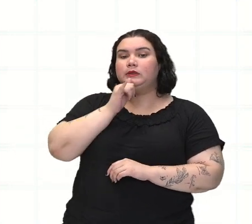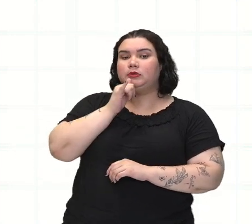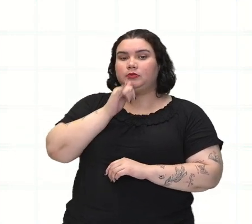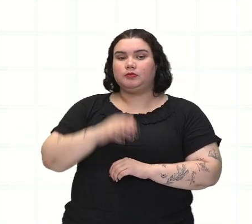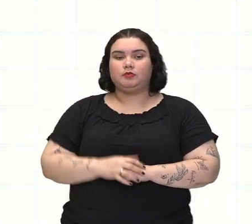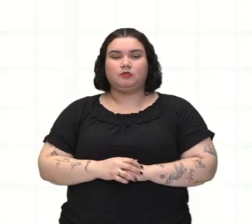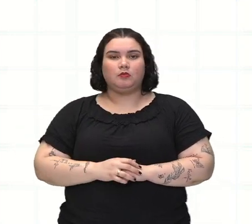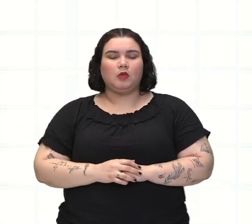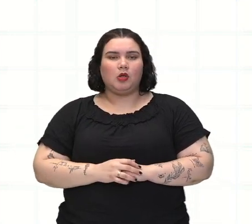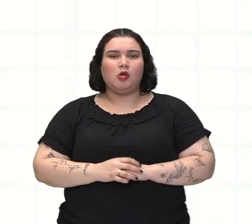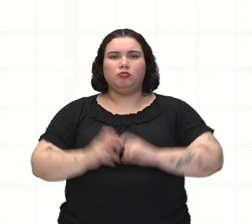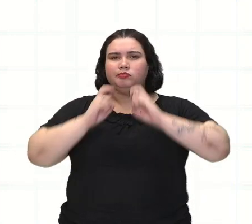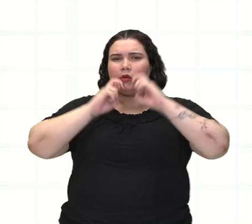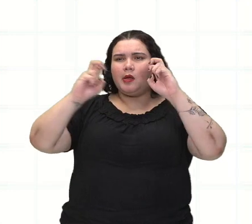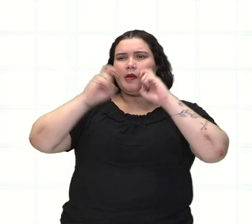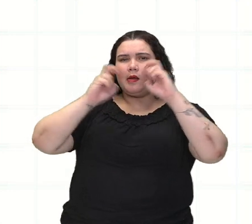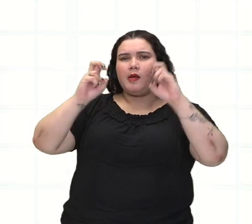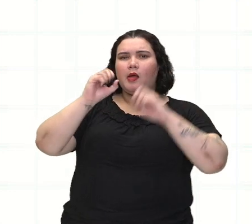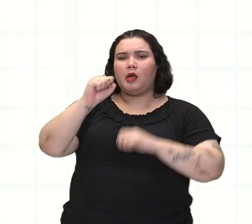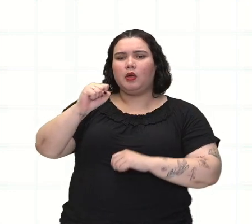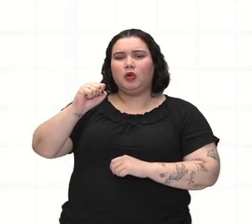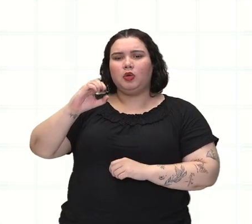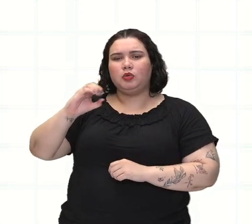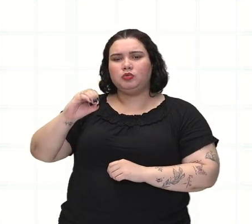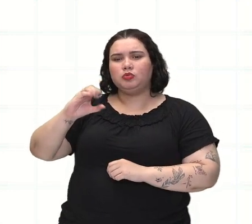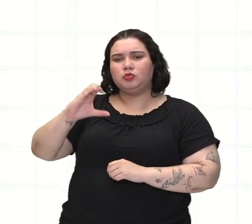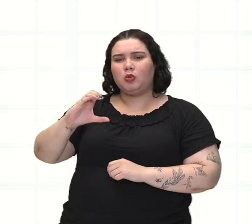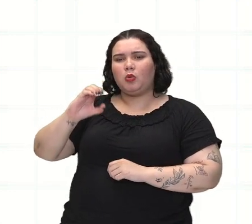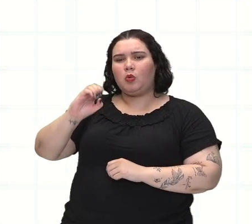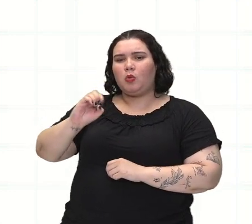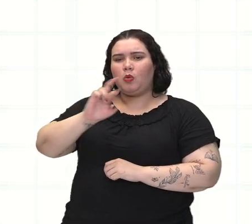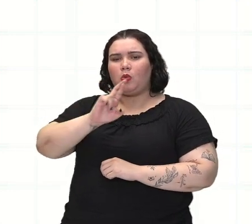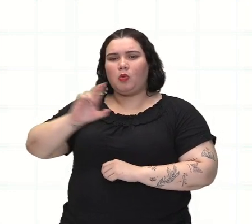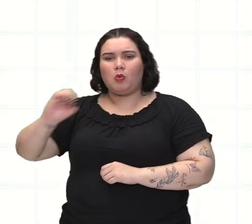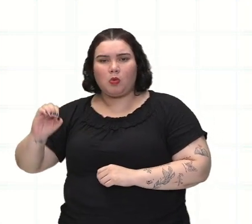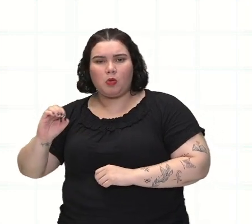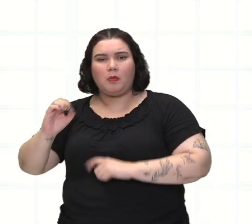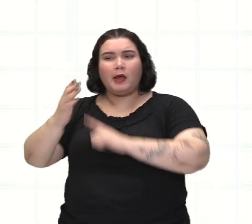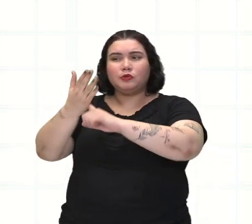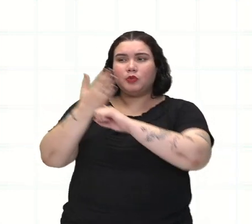Socorro. Alguém na rua, aí vem um ladrão e